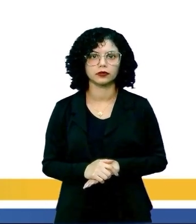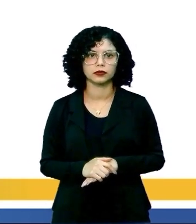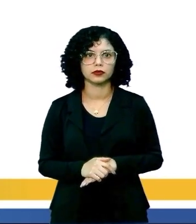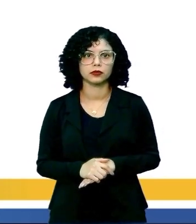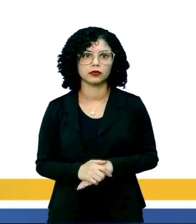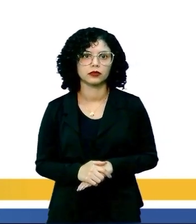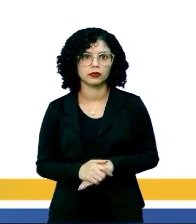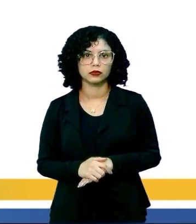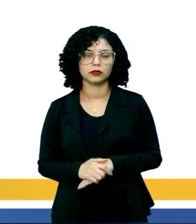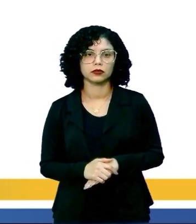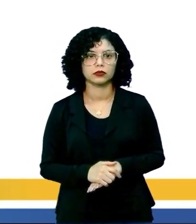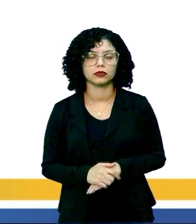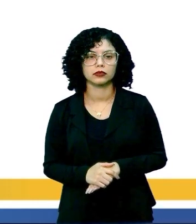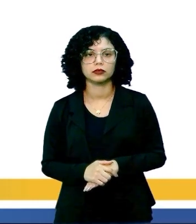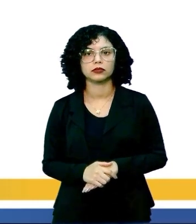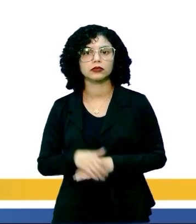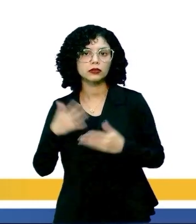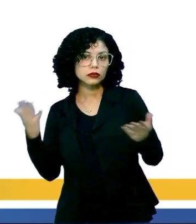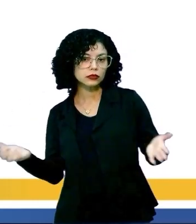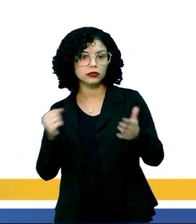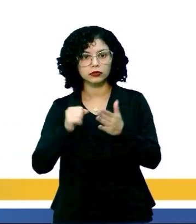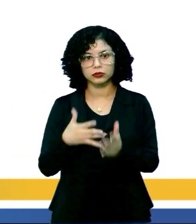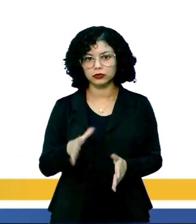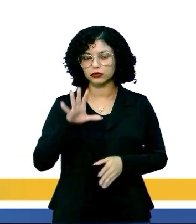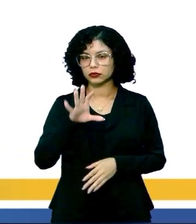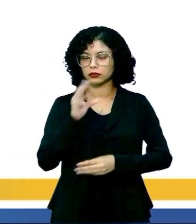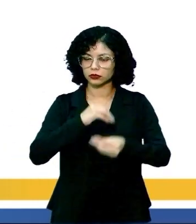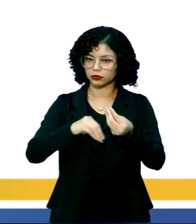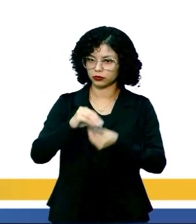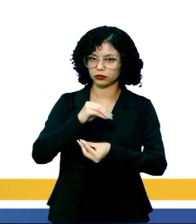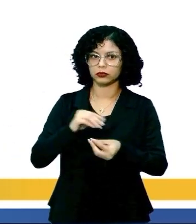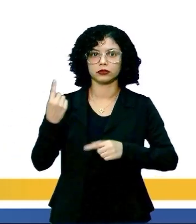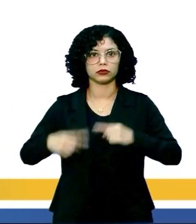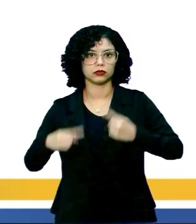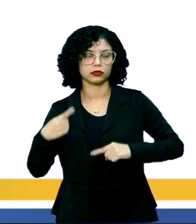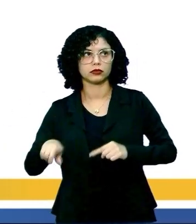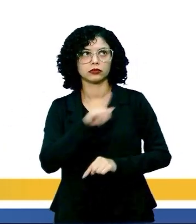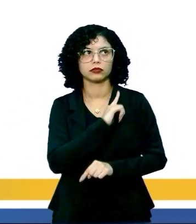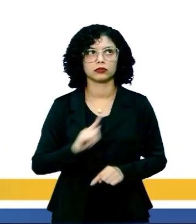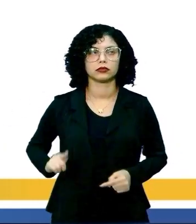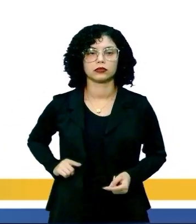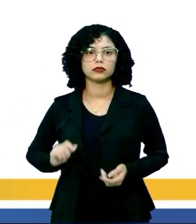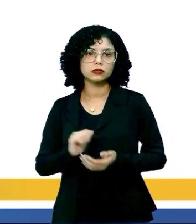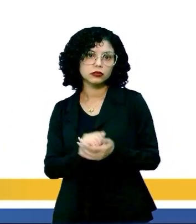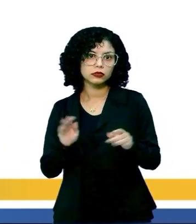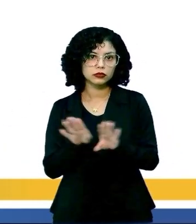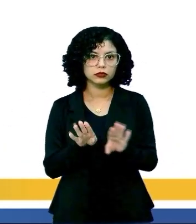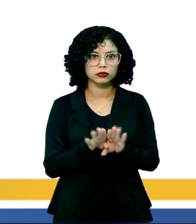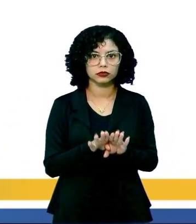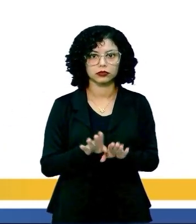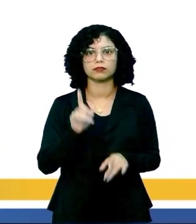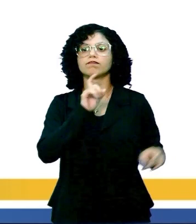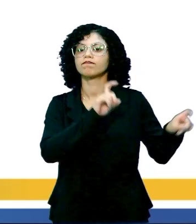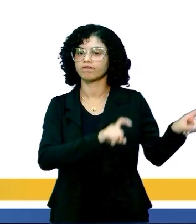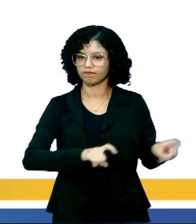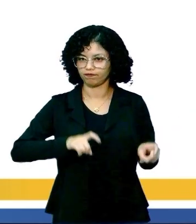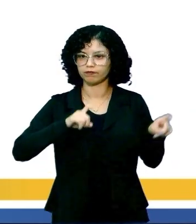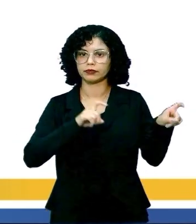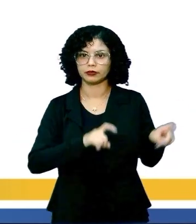aí. Muitos desses envolvidos na política dos governadores, eles eram também